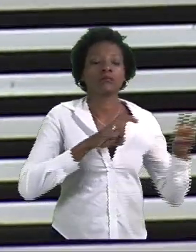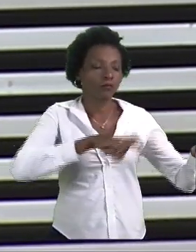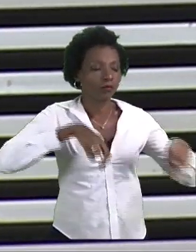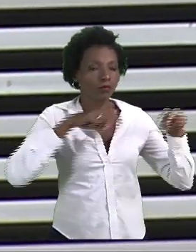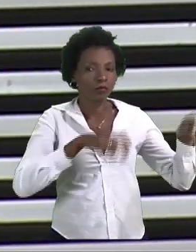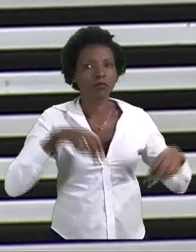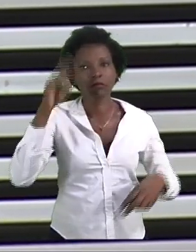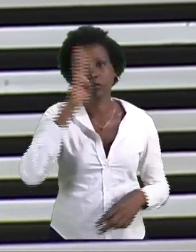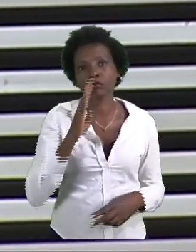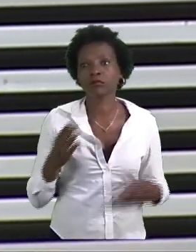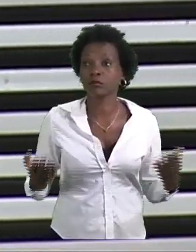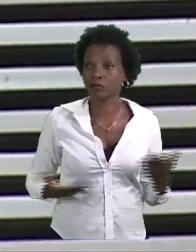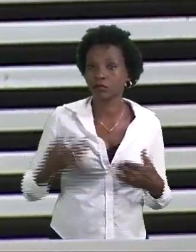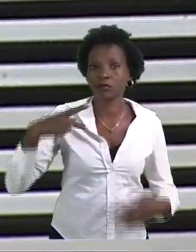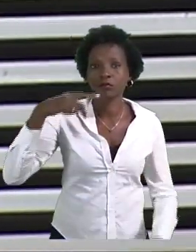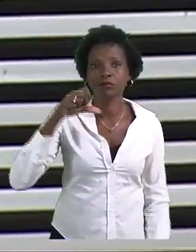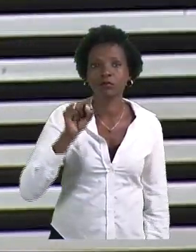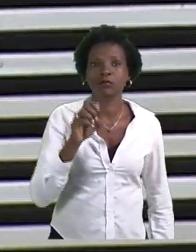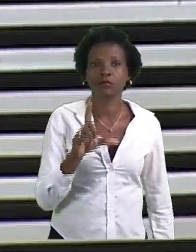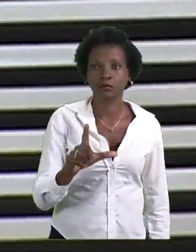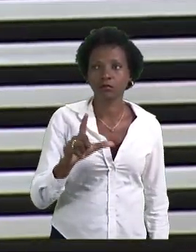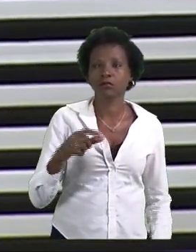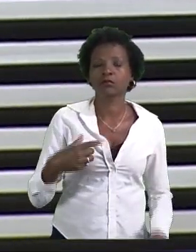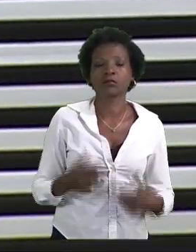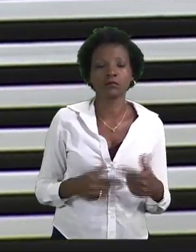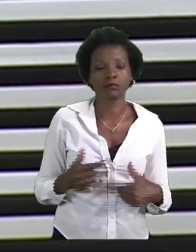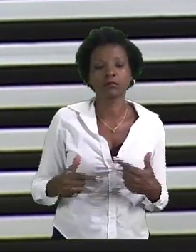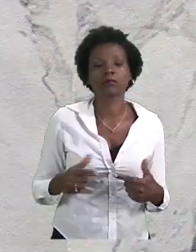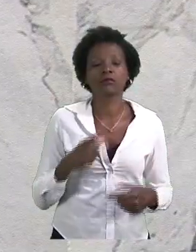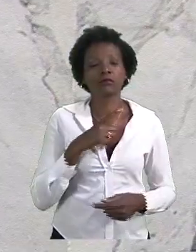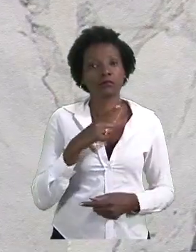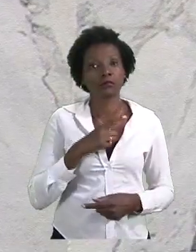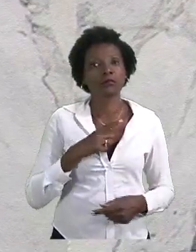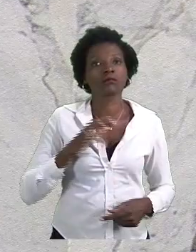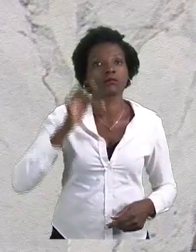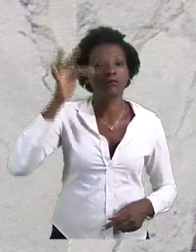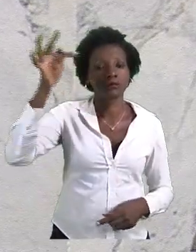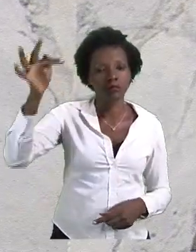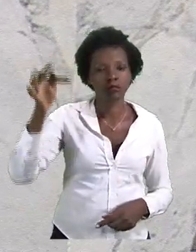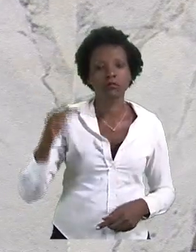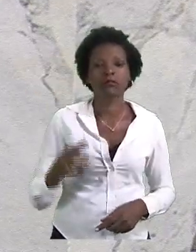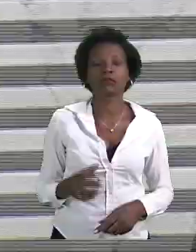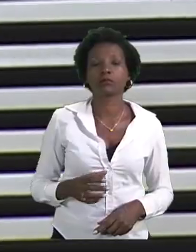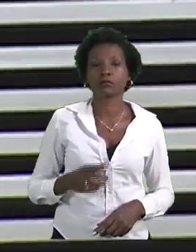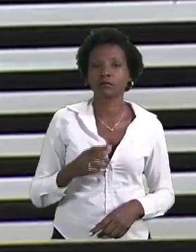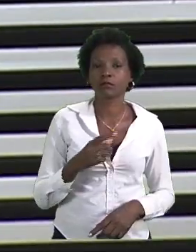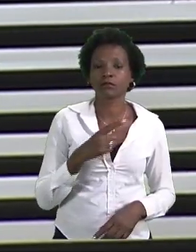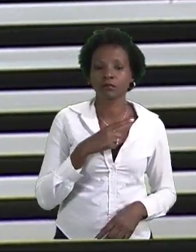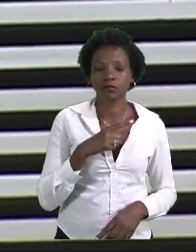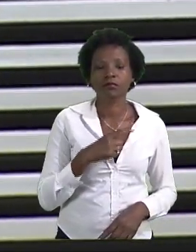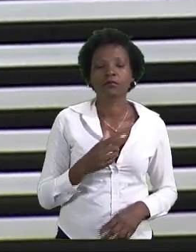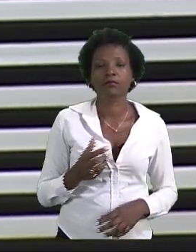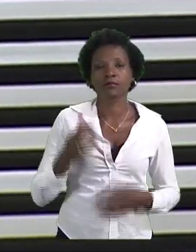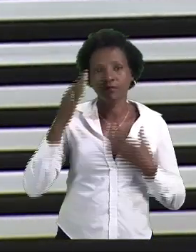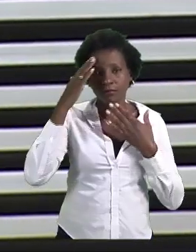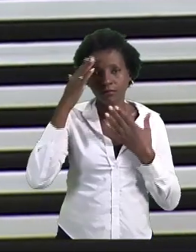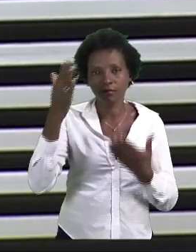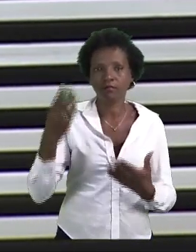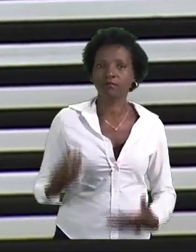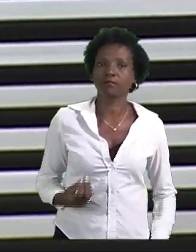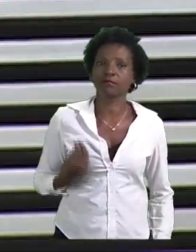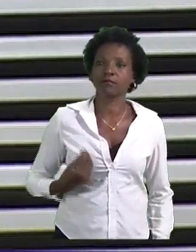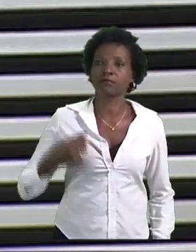também agora está no PSL, tem futuros serviços pela frente. Então, eu desejo aqui agradecer a presença do